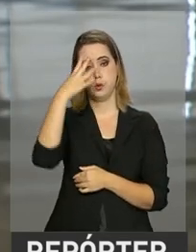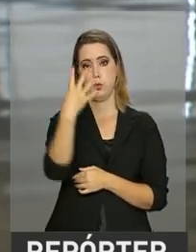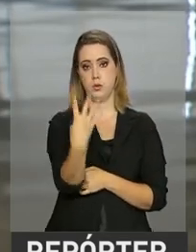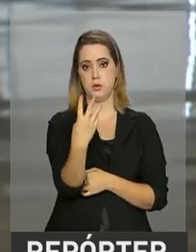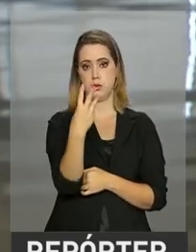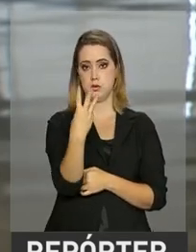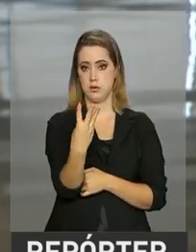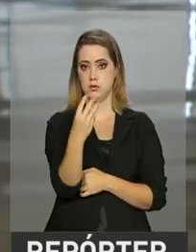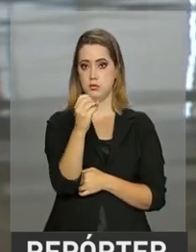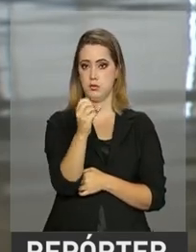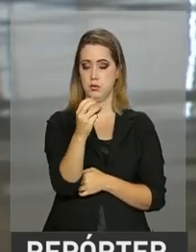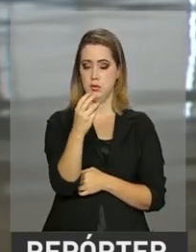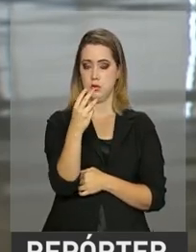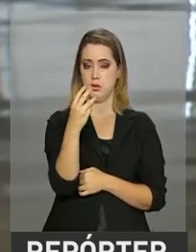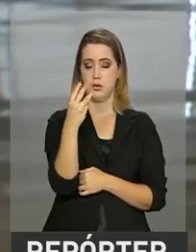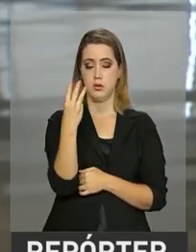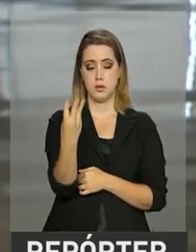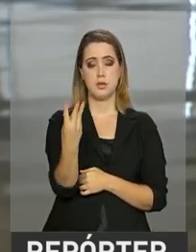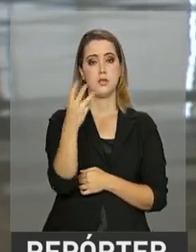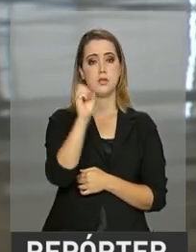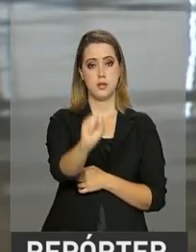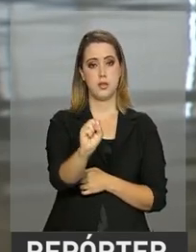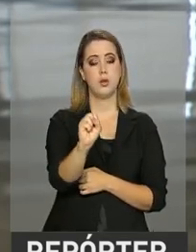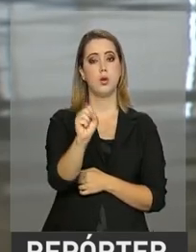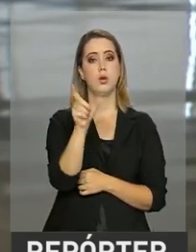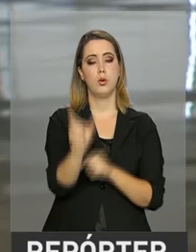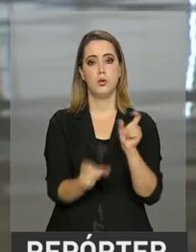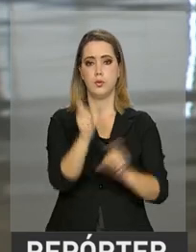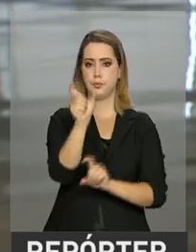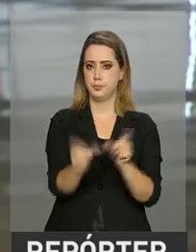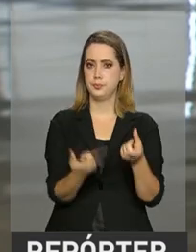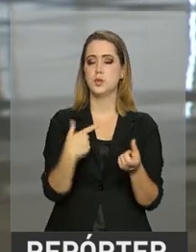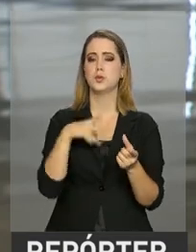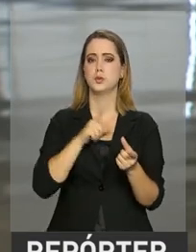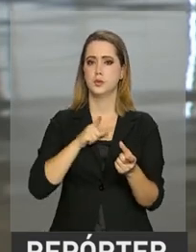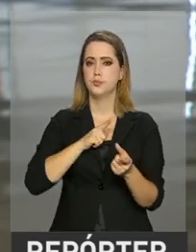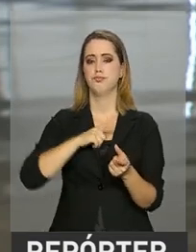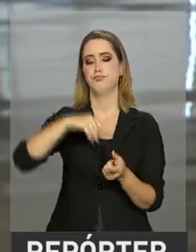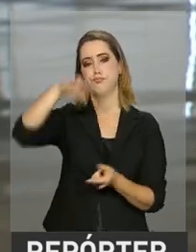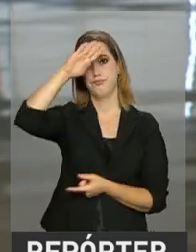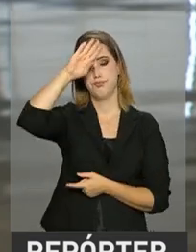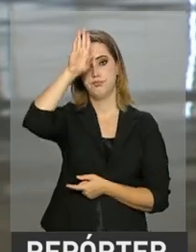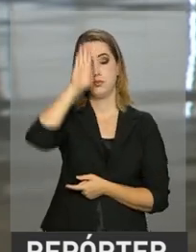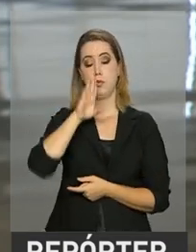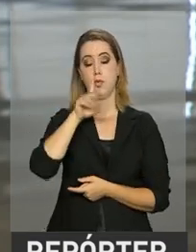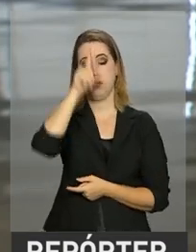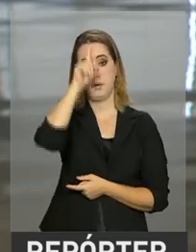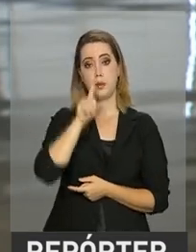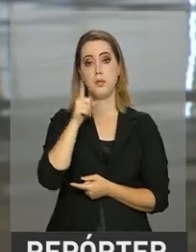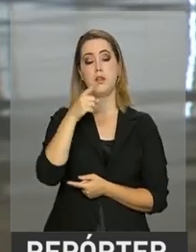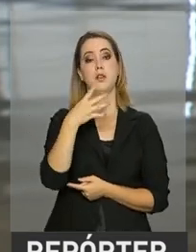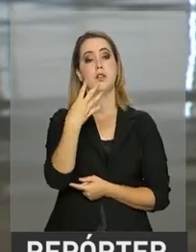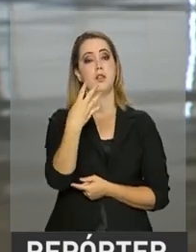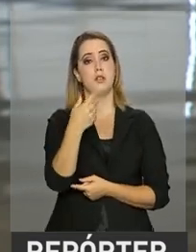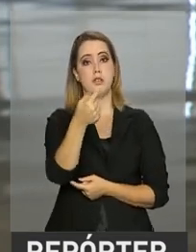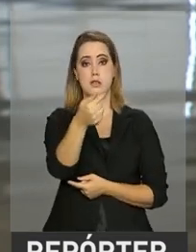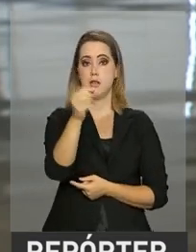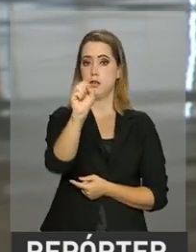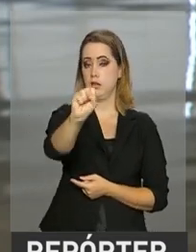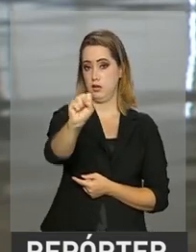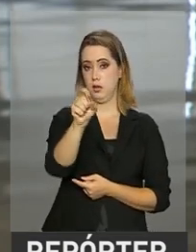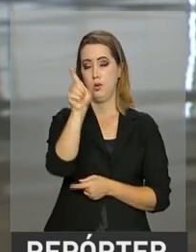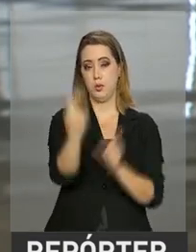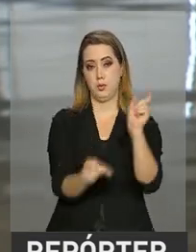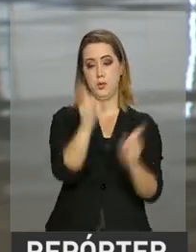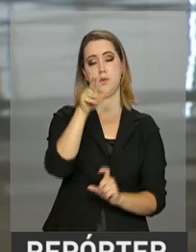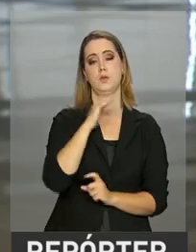casos suspeitos de febre amarela, sendo 89 mortes. Desse total, Roberto, 364 casos ainda estão